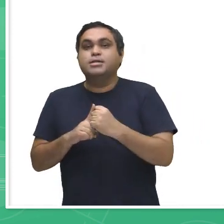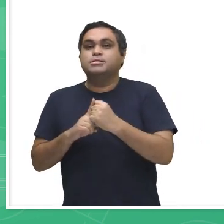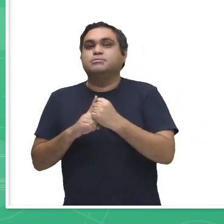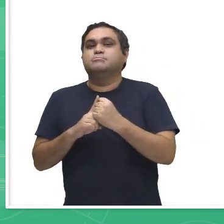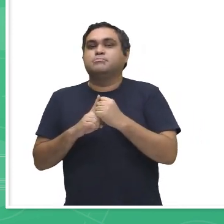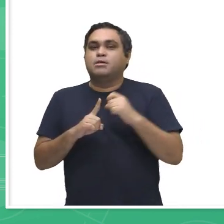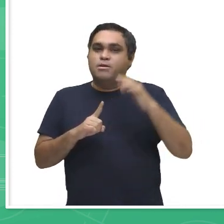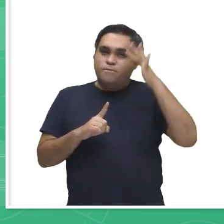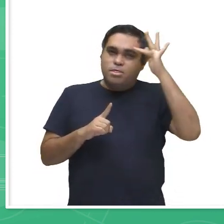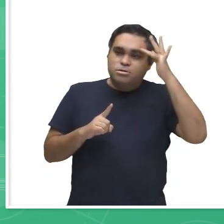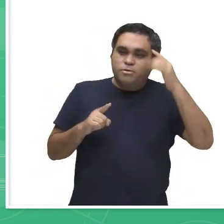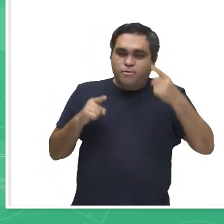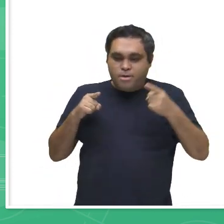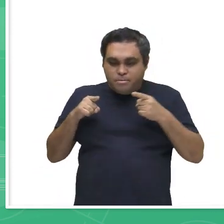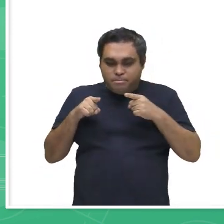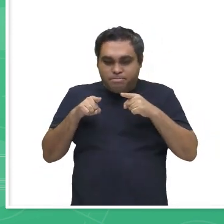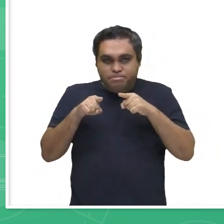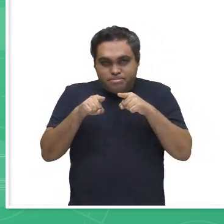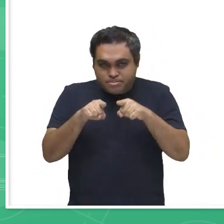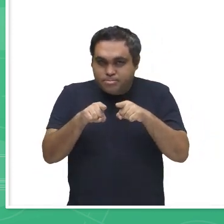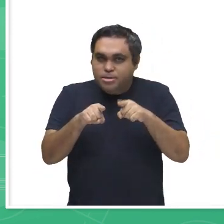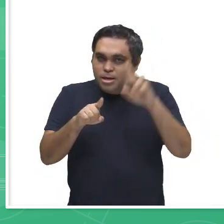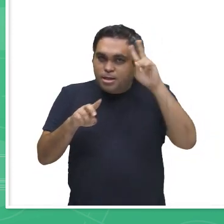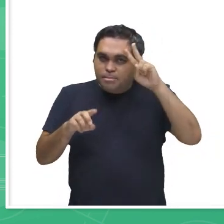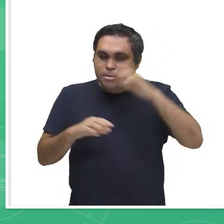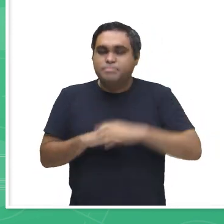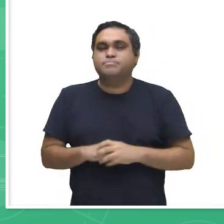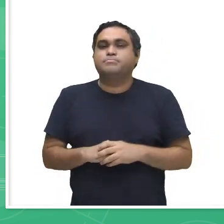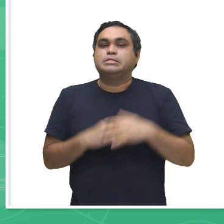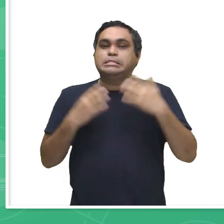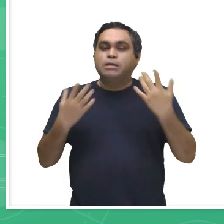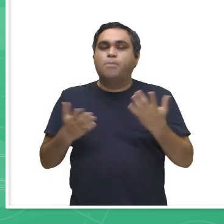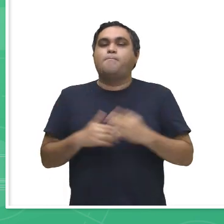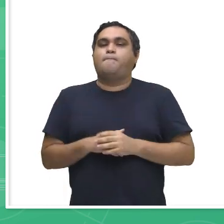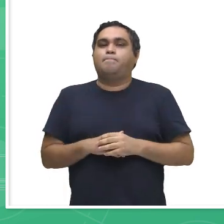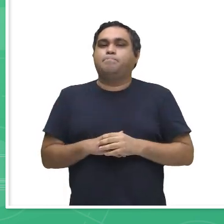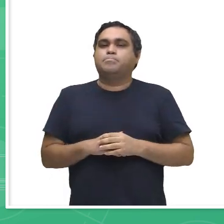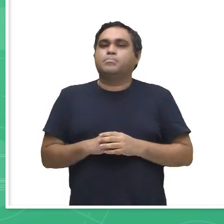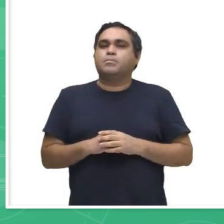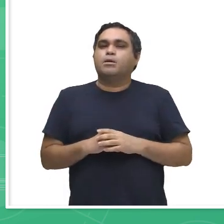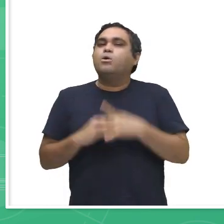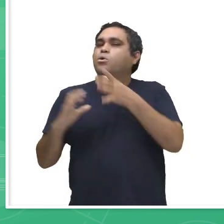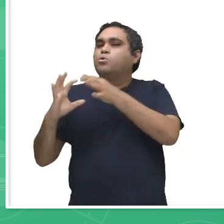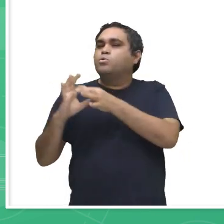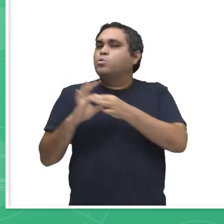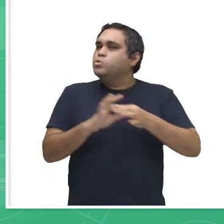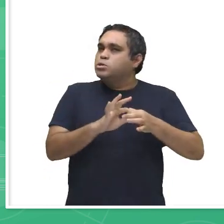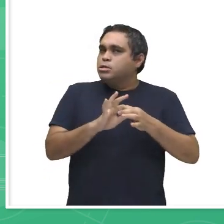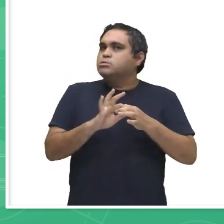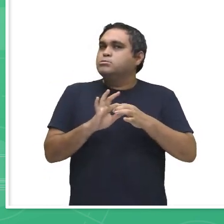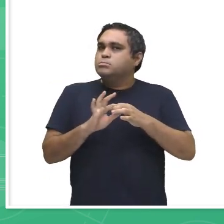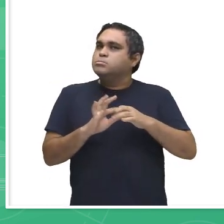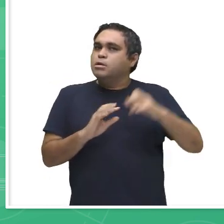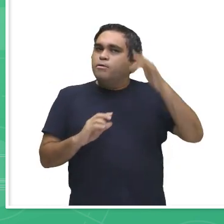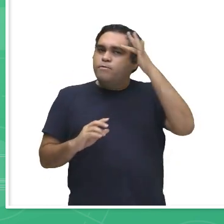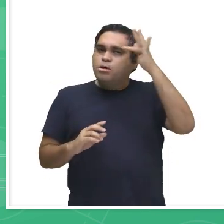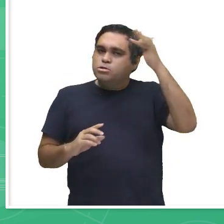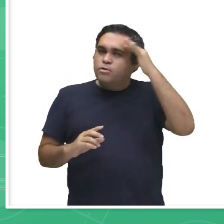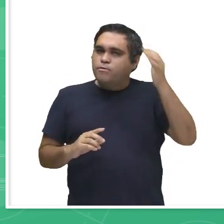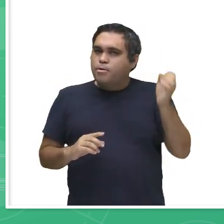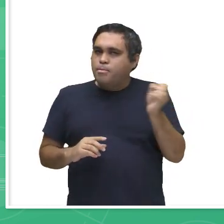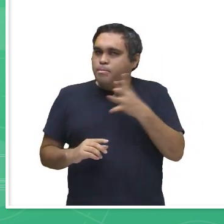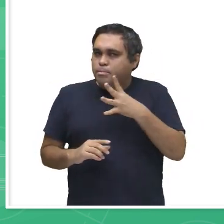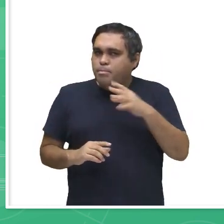acontecendo paralelamente aí. Mas vamos buscar o contexto histórico, então, dessa mudança toda desse pensamento? Vamos lá, de sair daquilo que